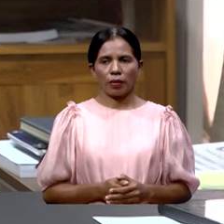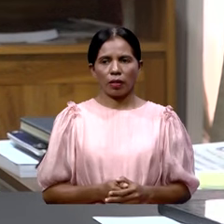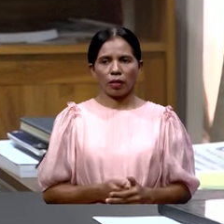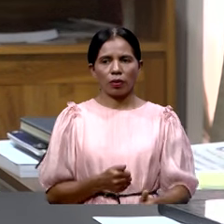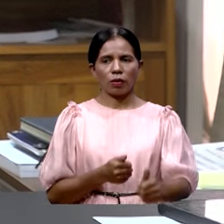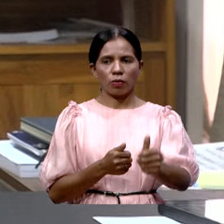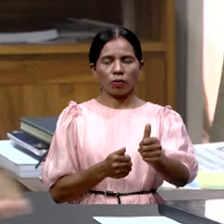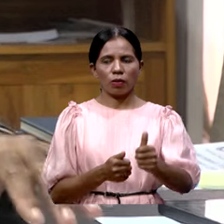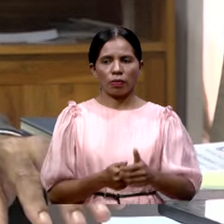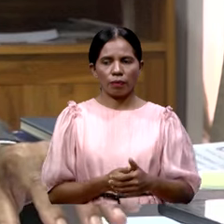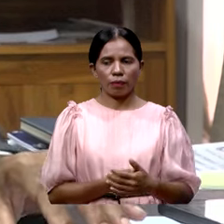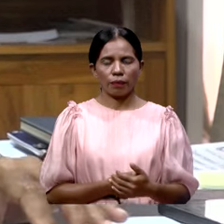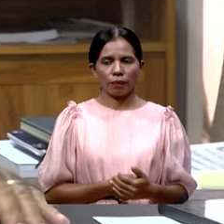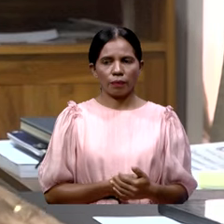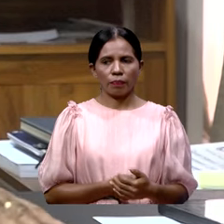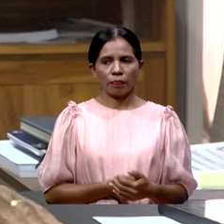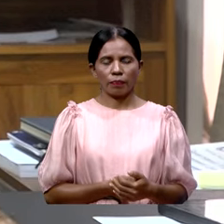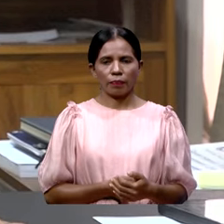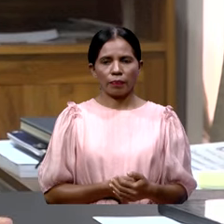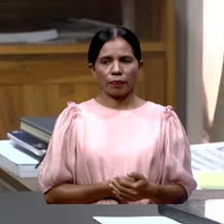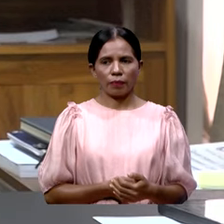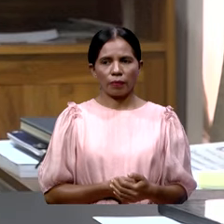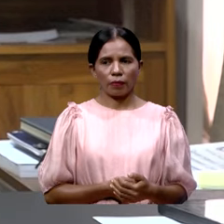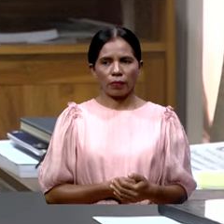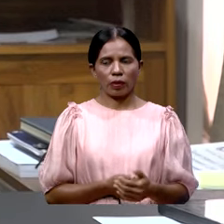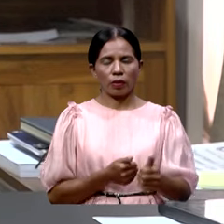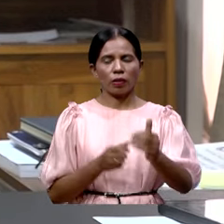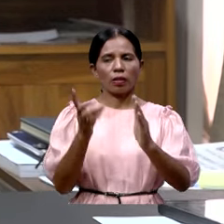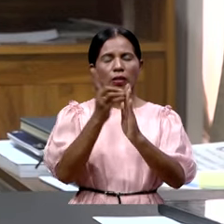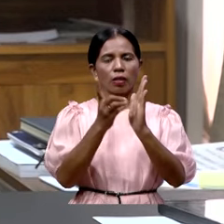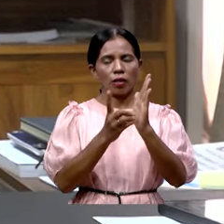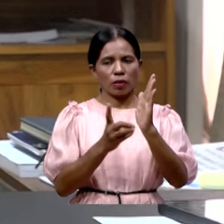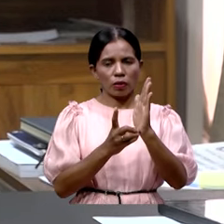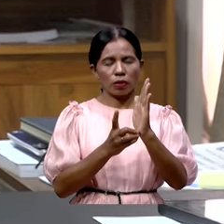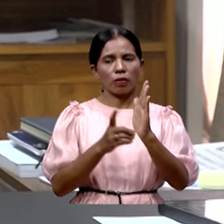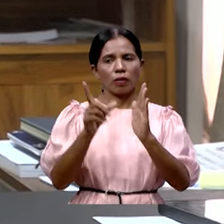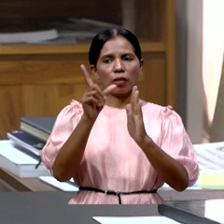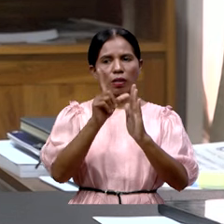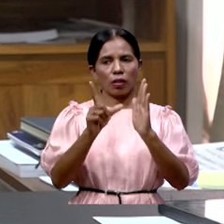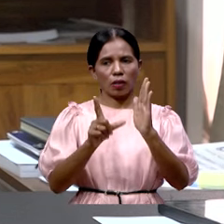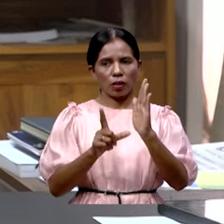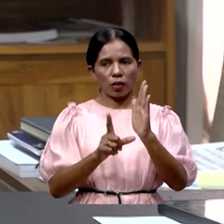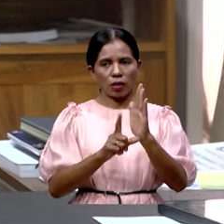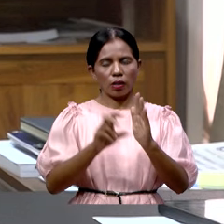ba ia decreto lei ia lei